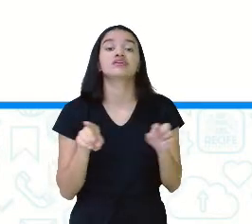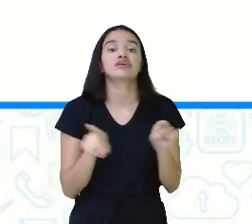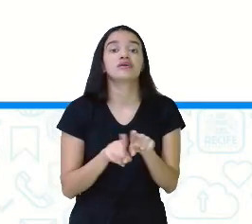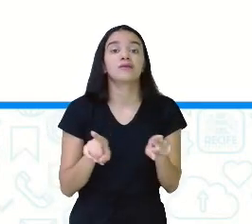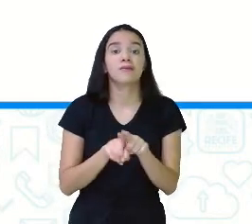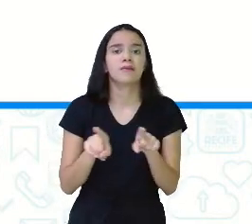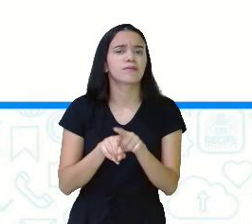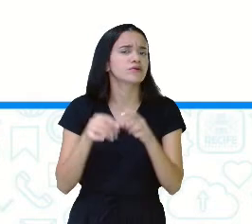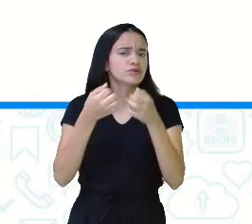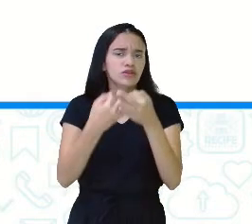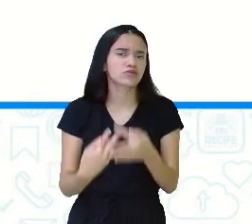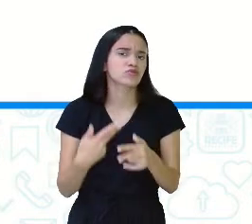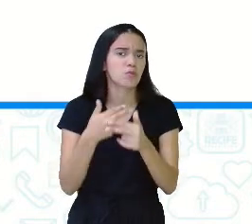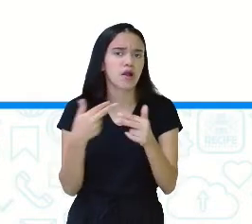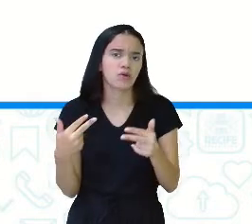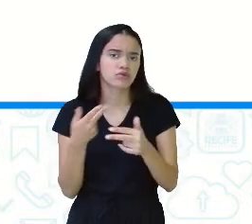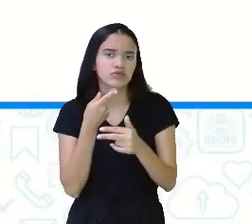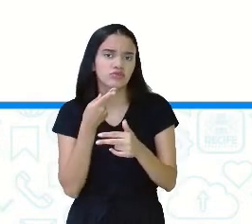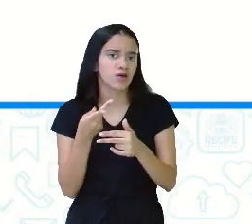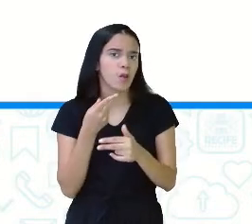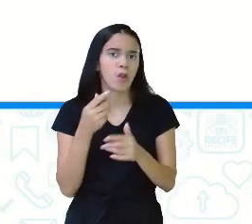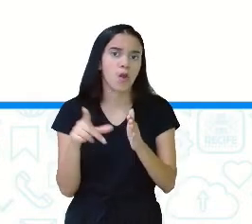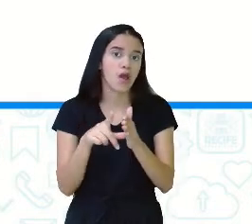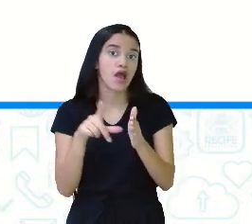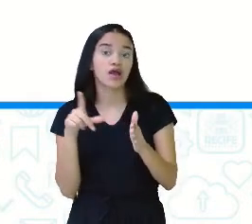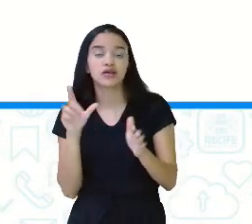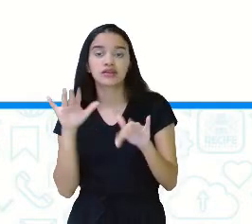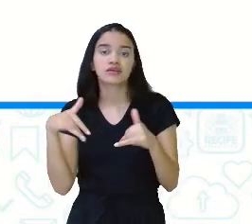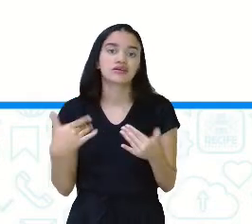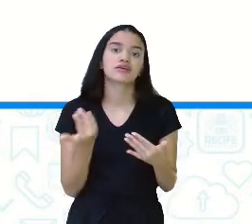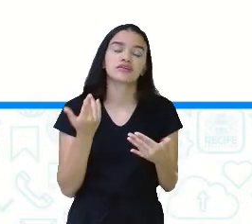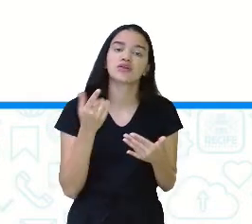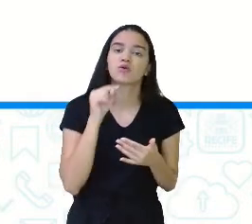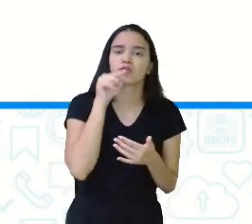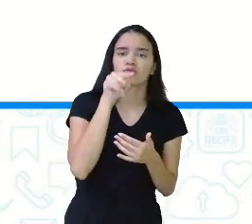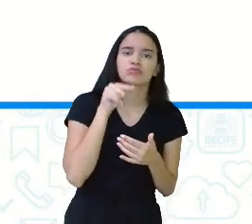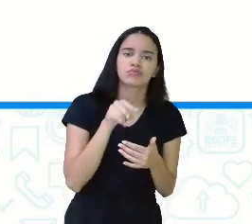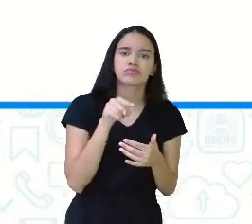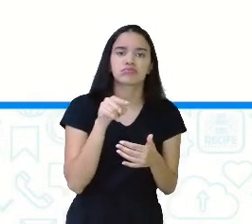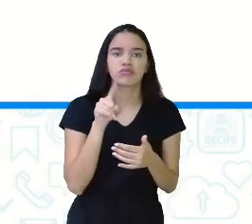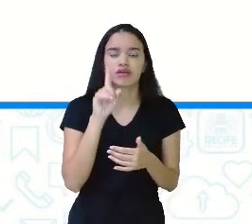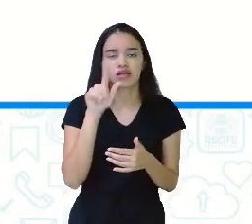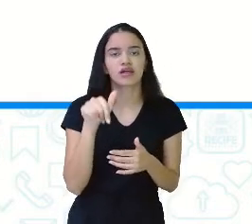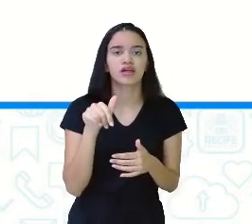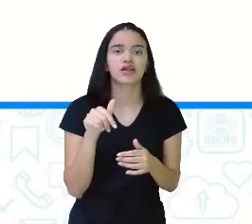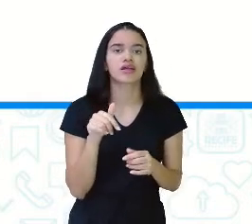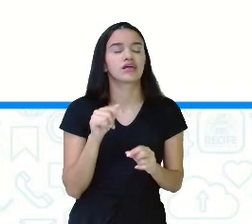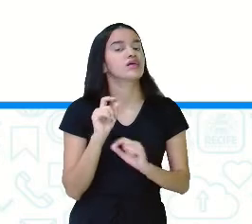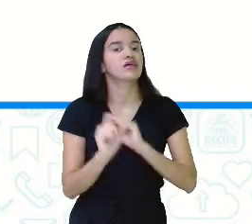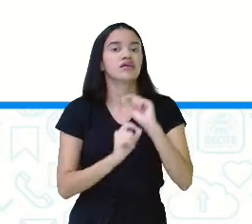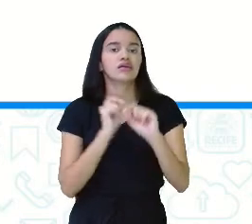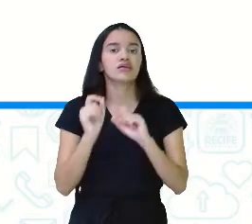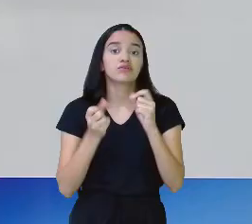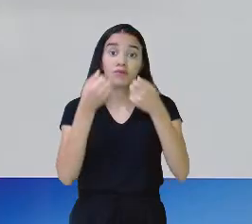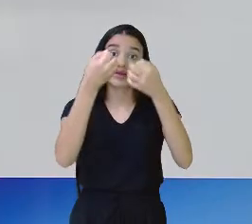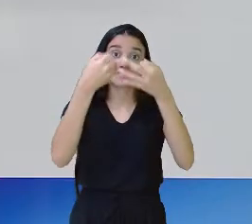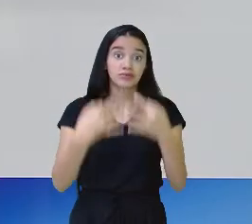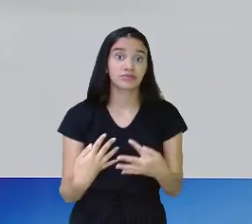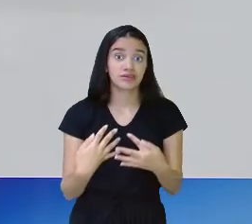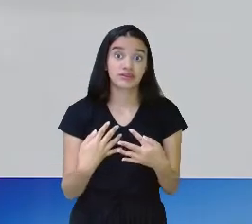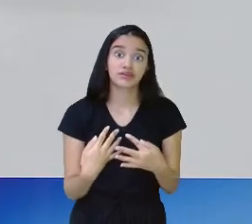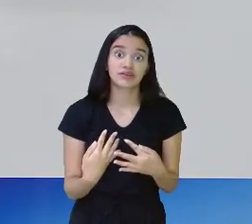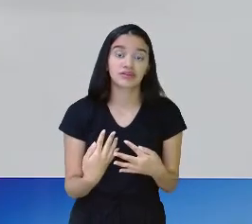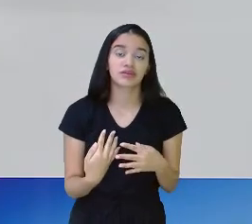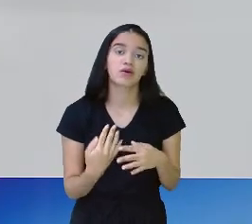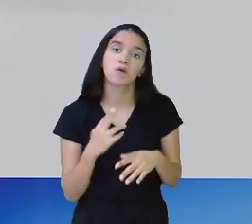um esclarecimento de algo que foi dito antes. Então, geralmente, o dois pontos, ele serve para dar uma explicação, vamos